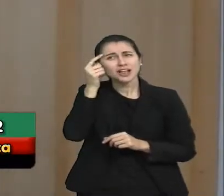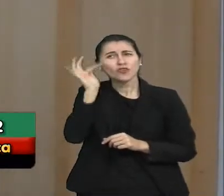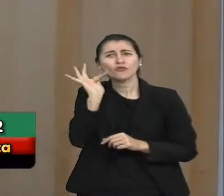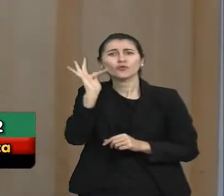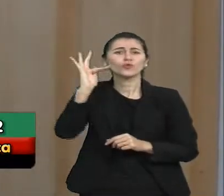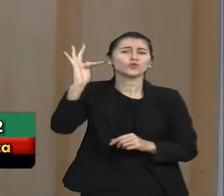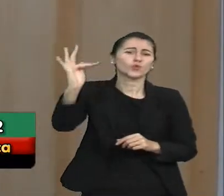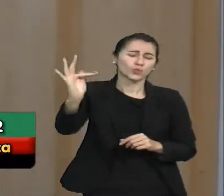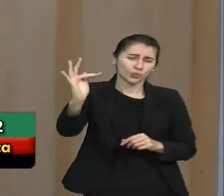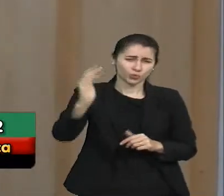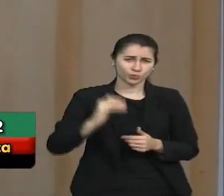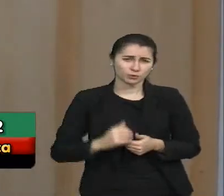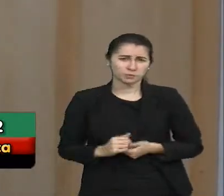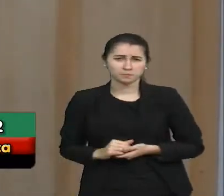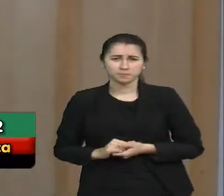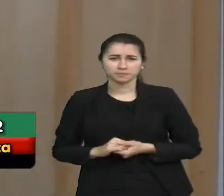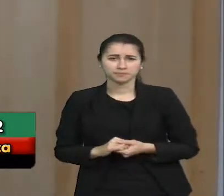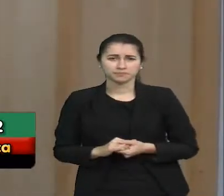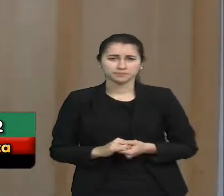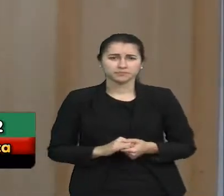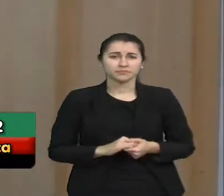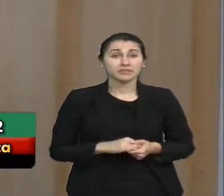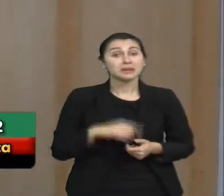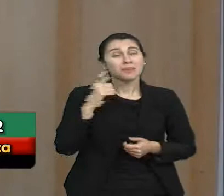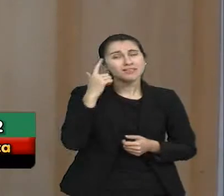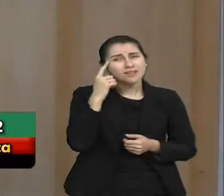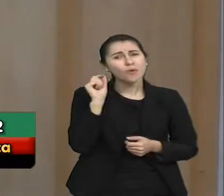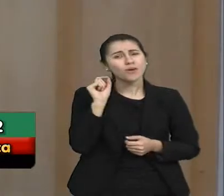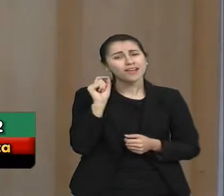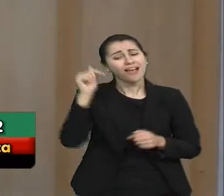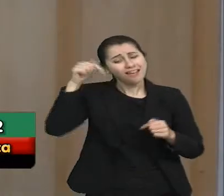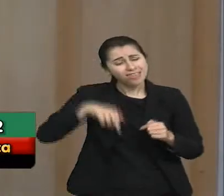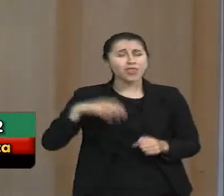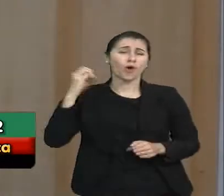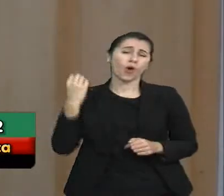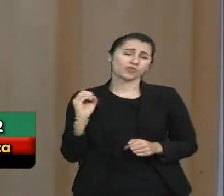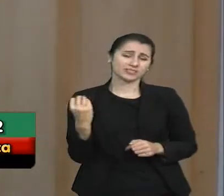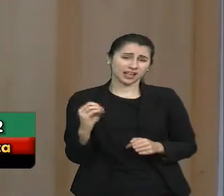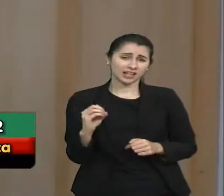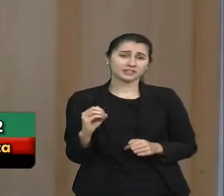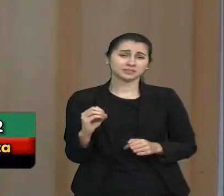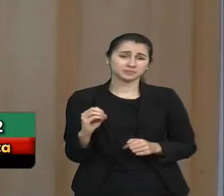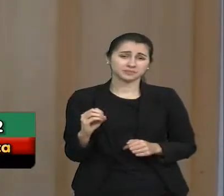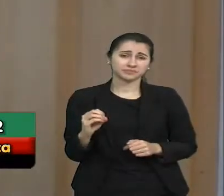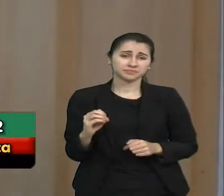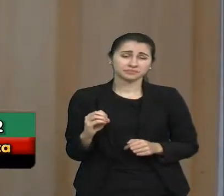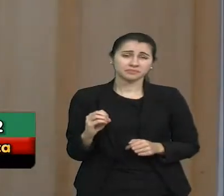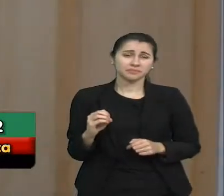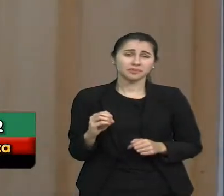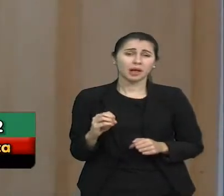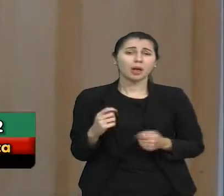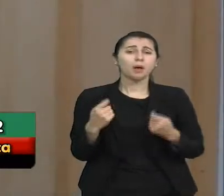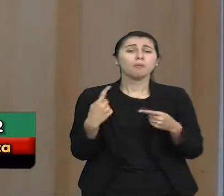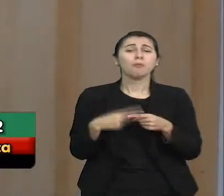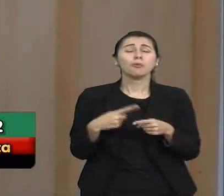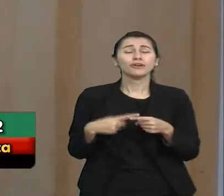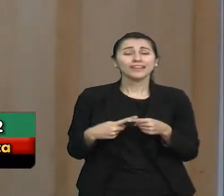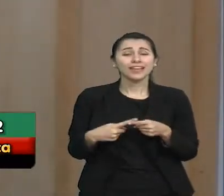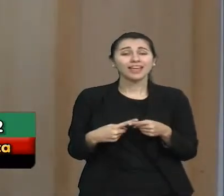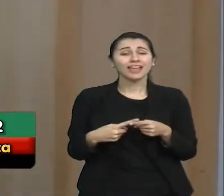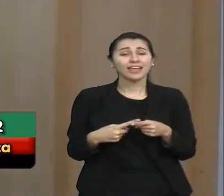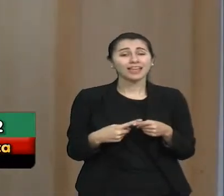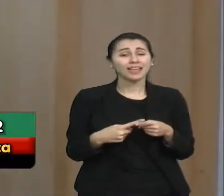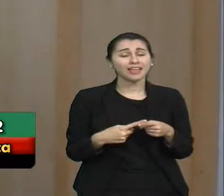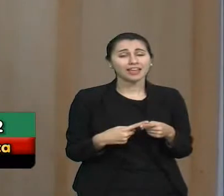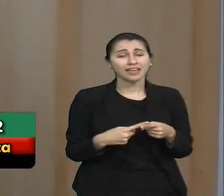visionários e sobretudo para Osasco, né? Que, assim, de uma forma indireta, parece